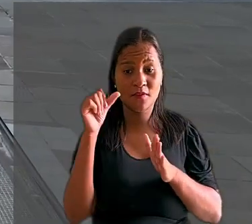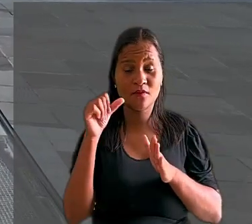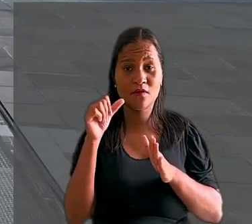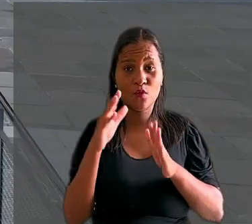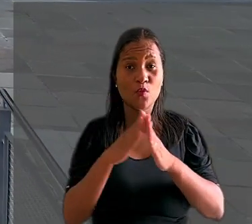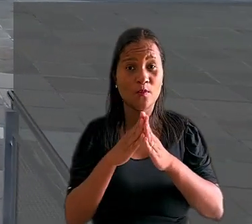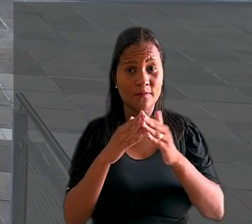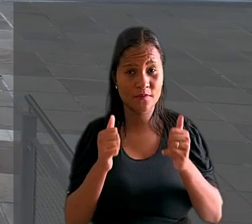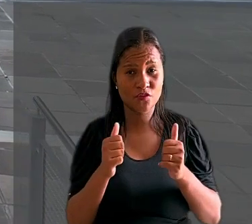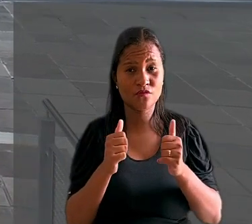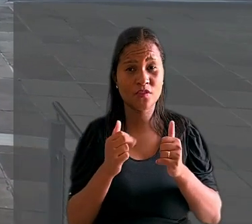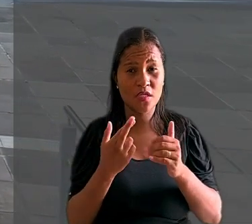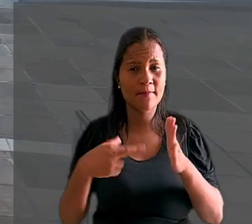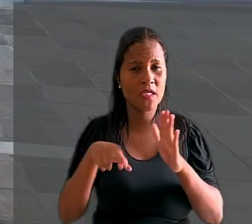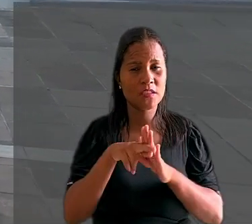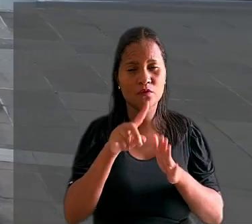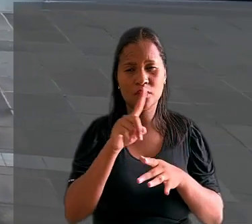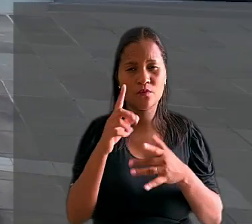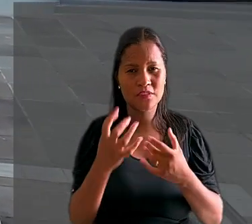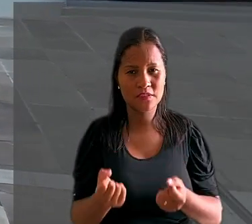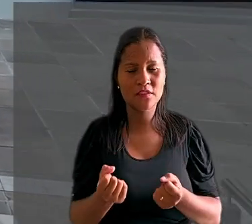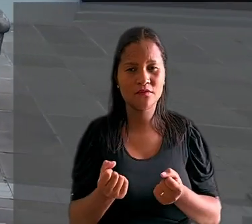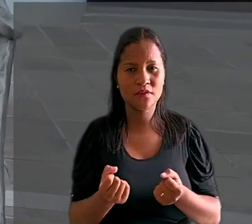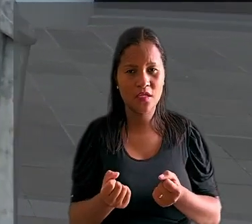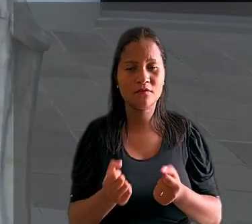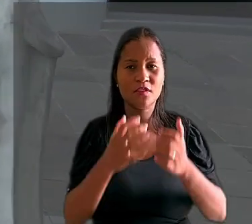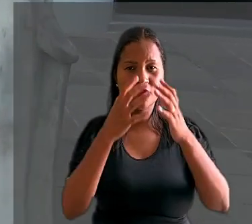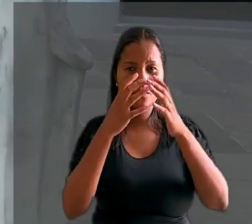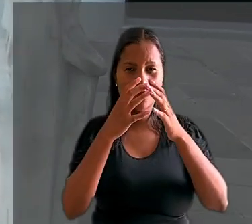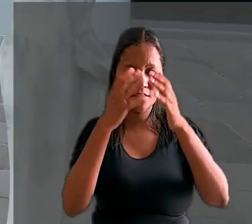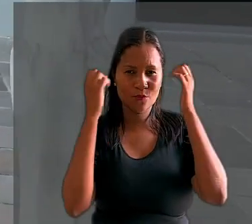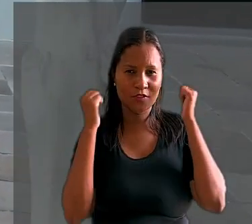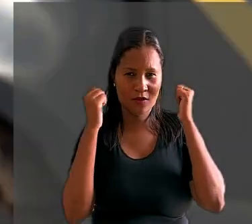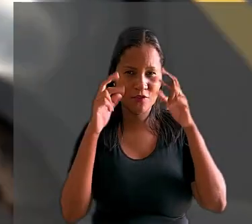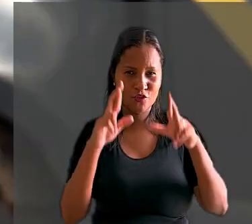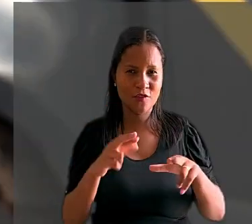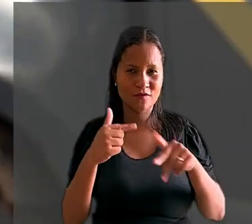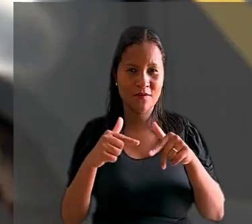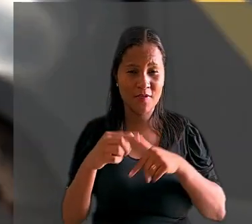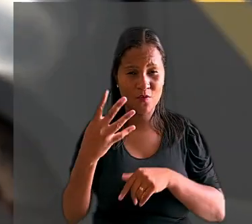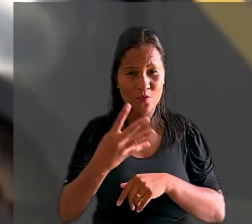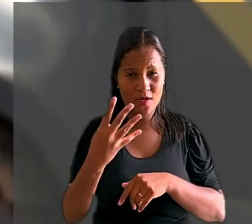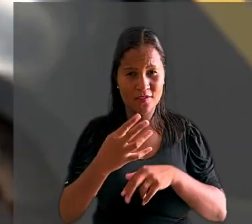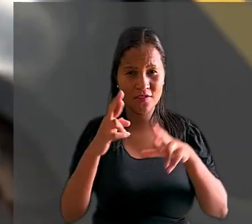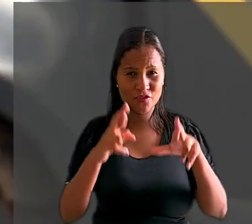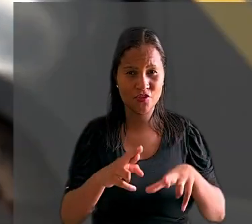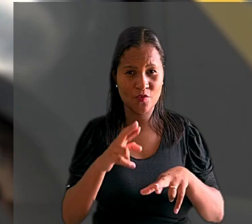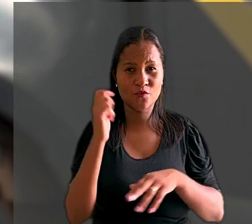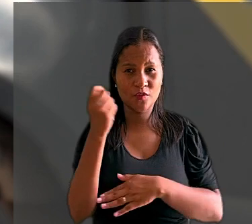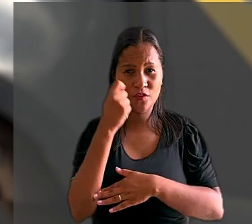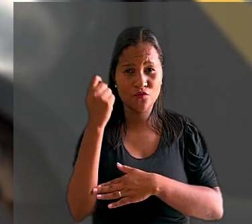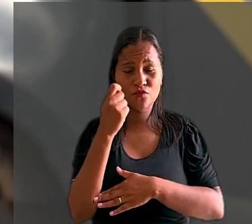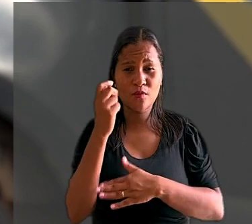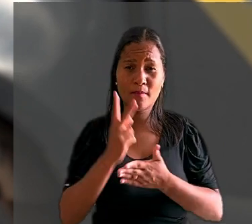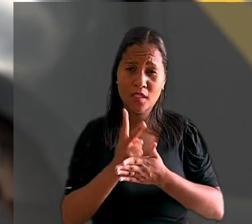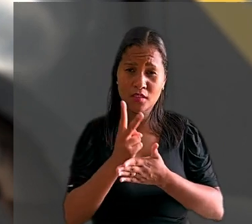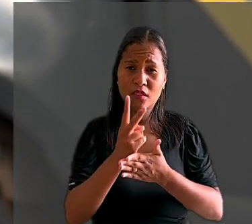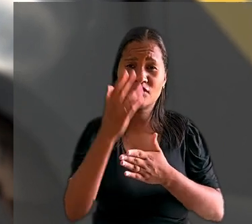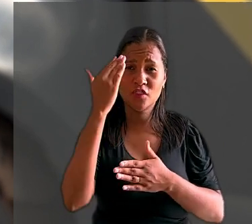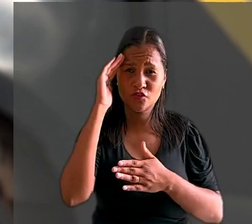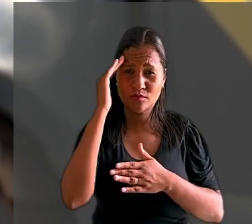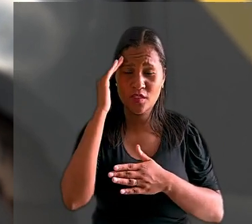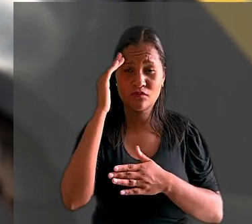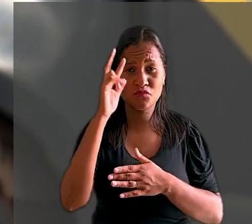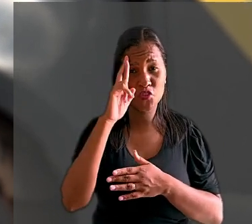O Tribunal Regional do Trabalho da 4ª Região, no Rio Grande do Sul, manteve o entendimento de que o chefe não teve a intenção de ofender